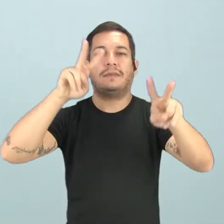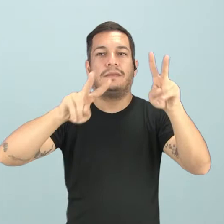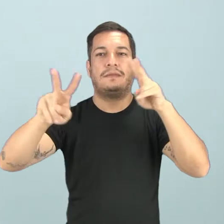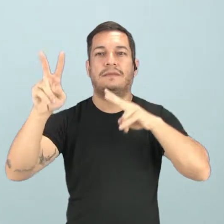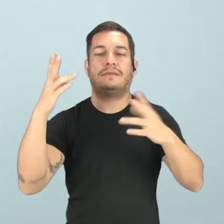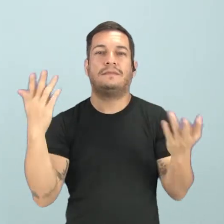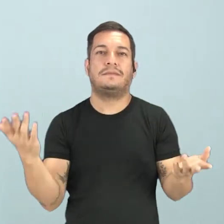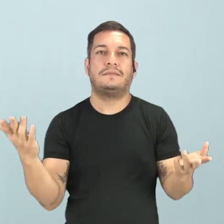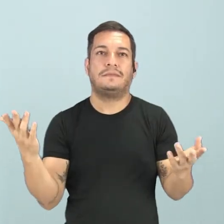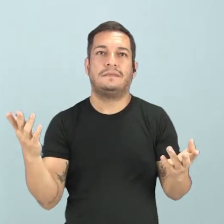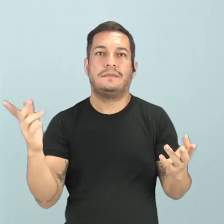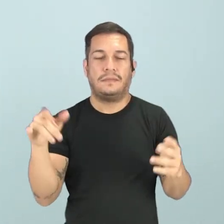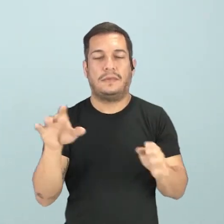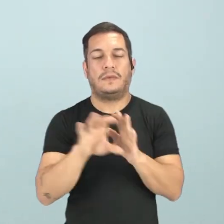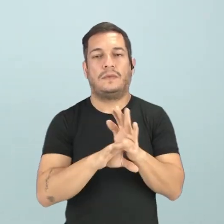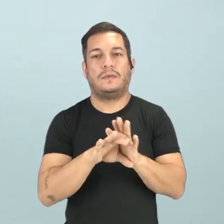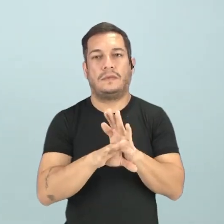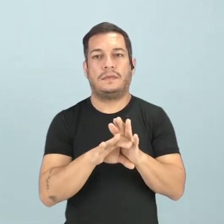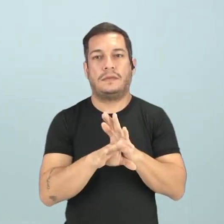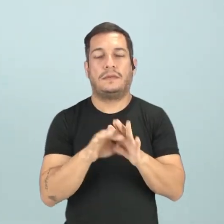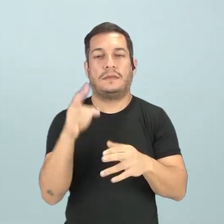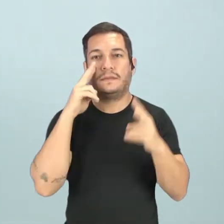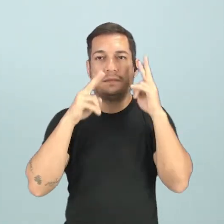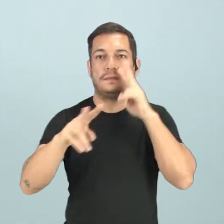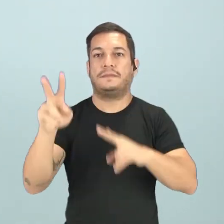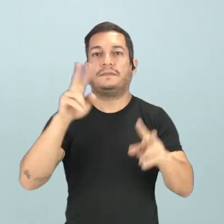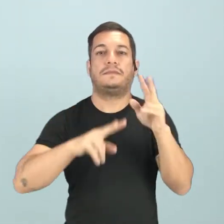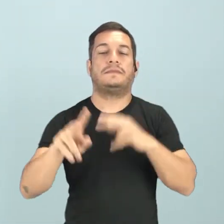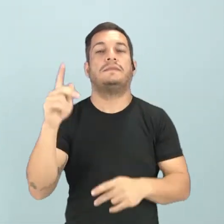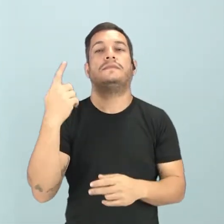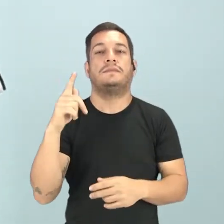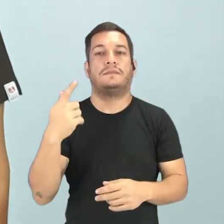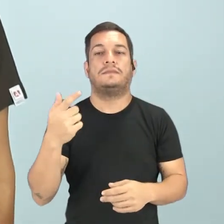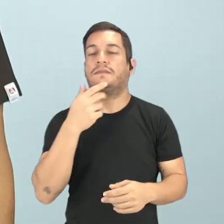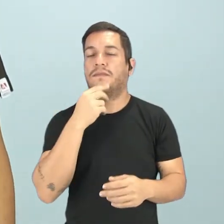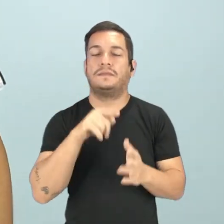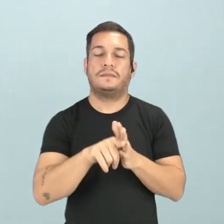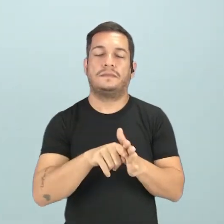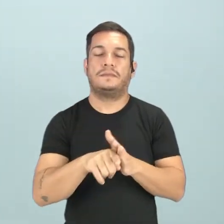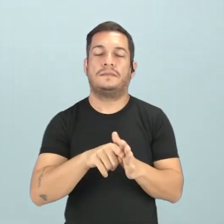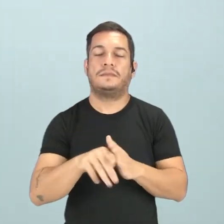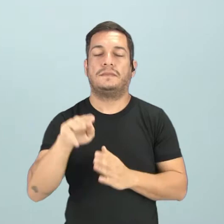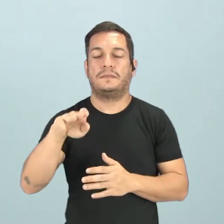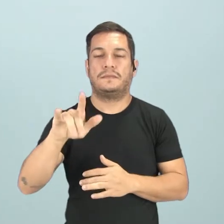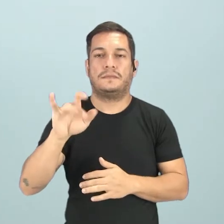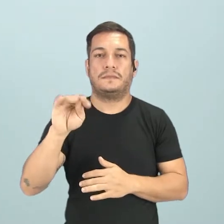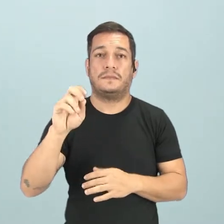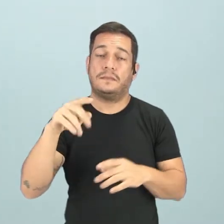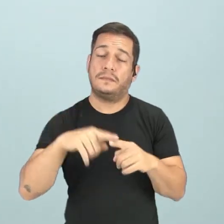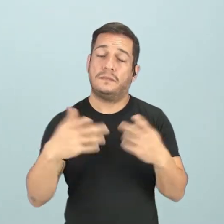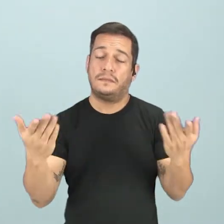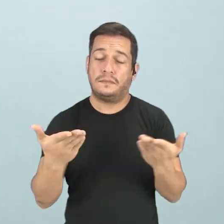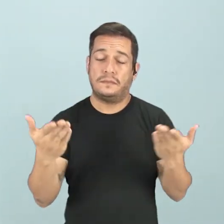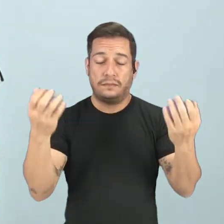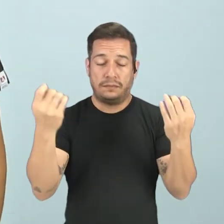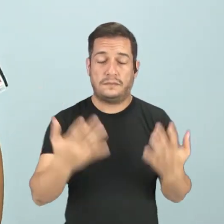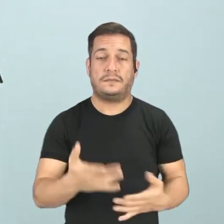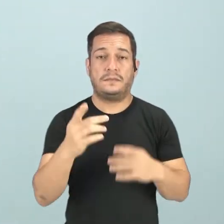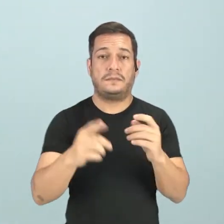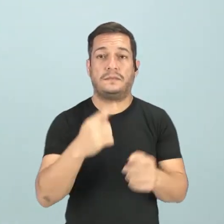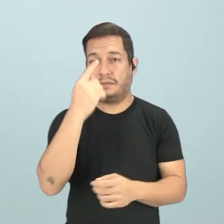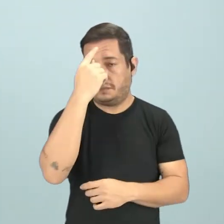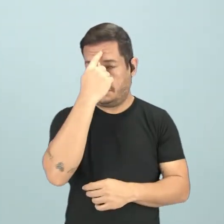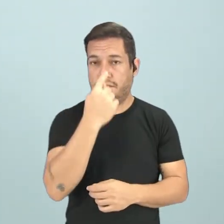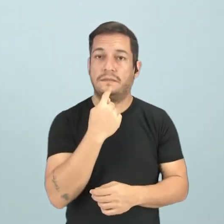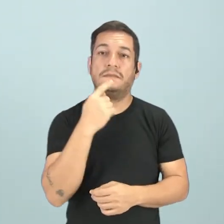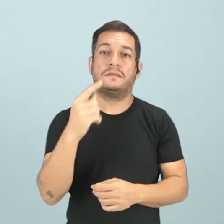determina esse conceito de paisagem, o grande geógrafo Milton Santos. Mas aqui eu quero falar de uma paisagem que ela é composta